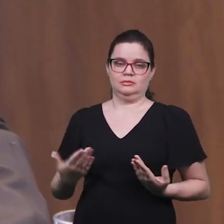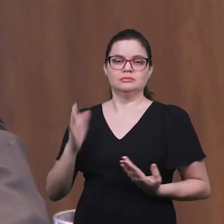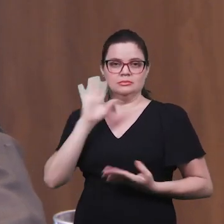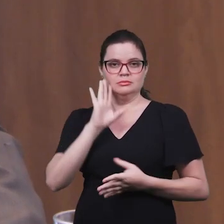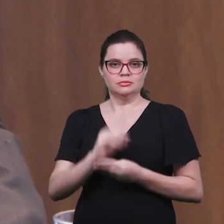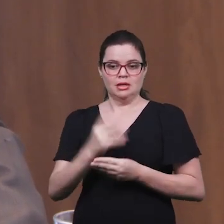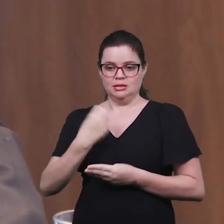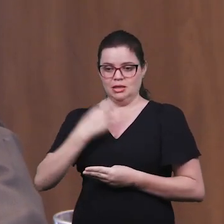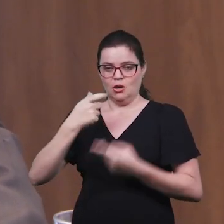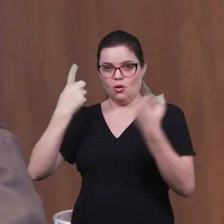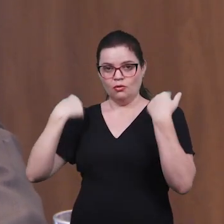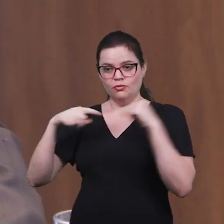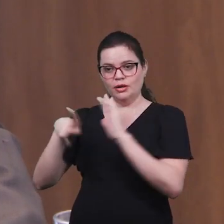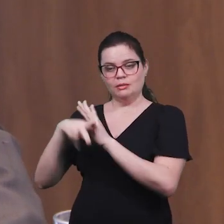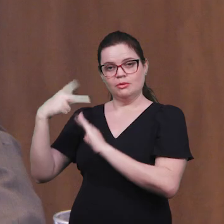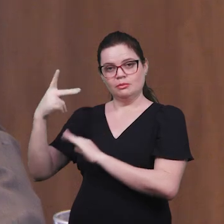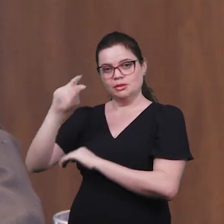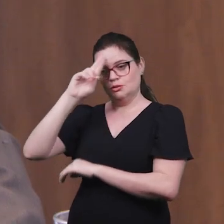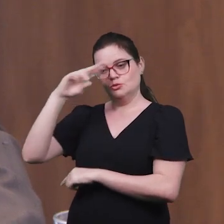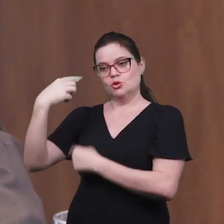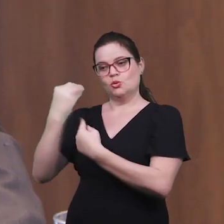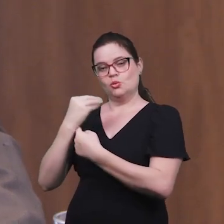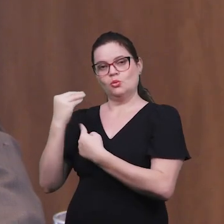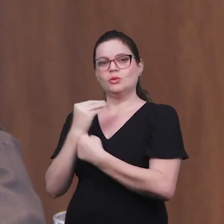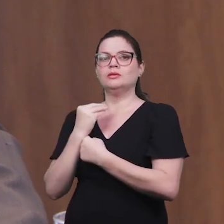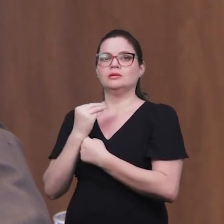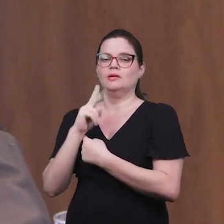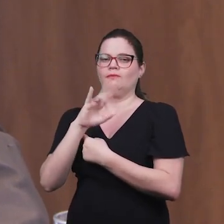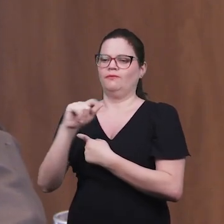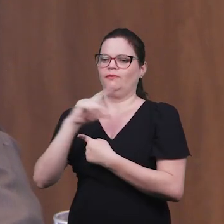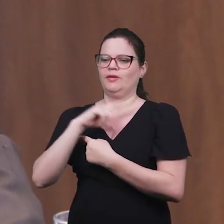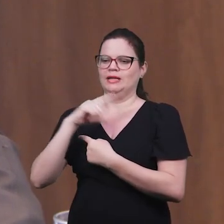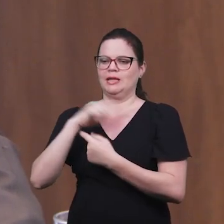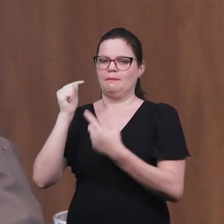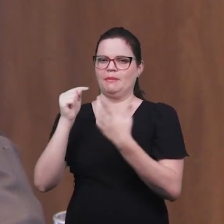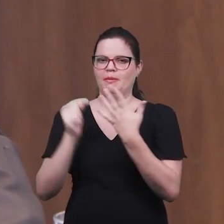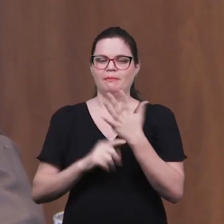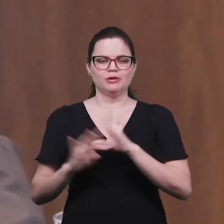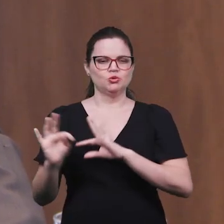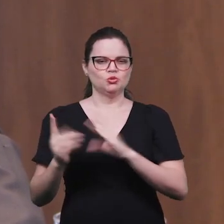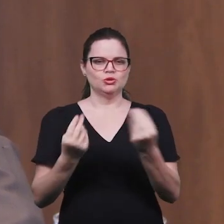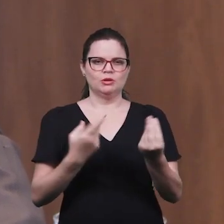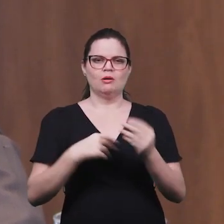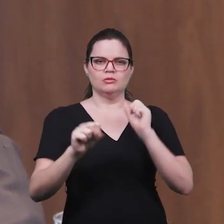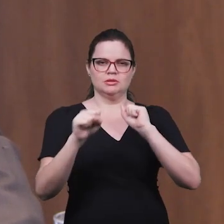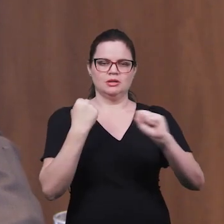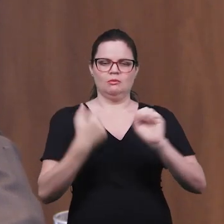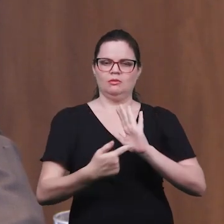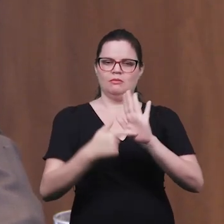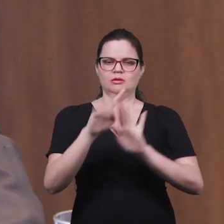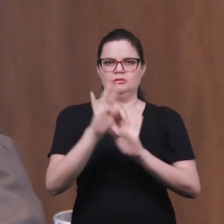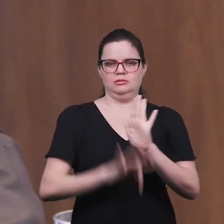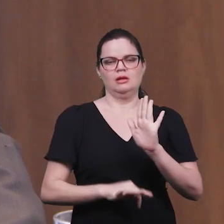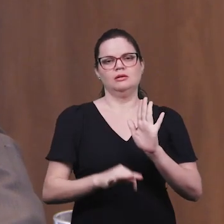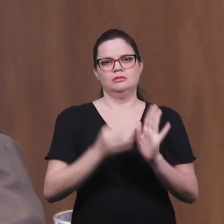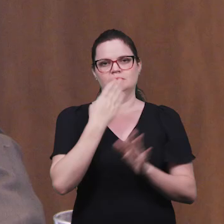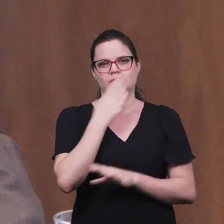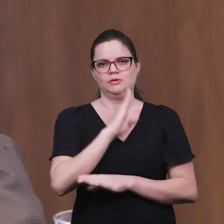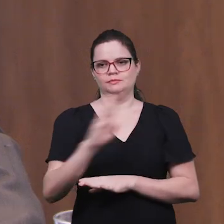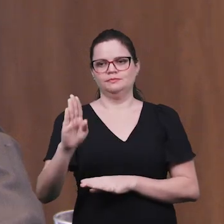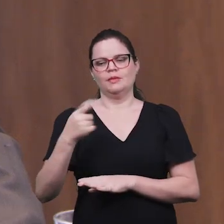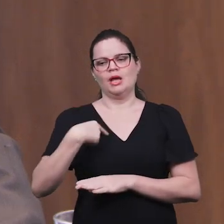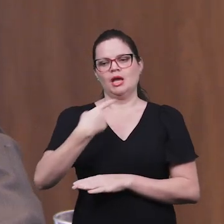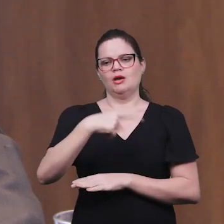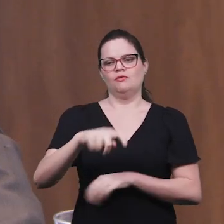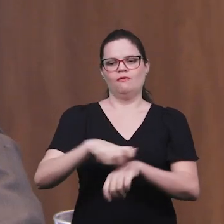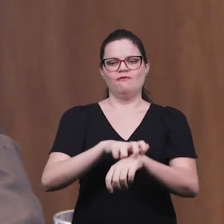seu pasto. E se você é ovelha de Jesus, então você vai ter tudo que o Salmo promete, né?